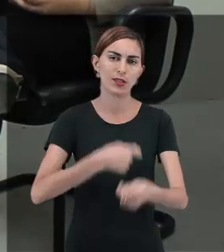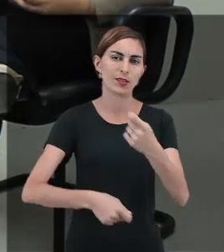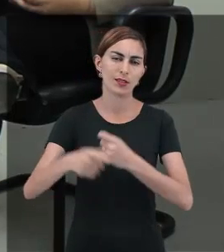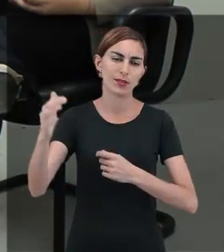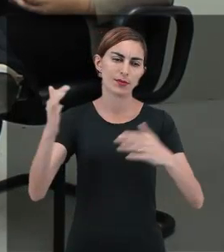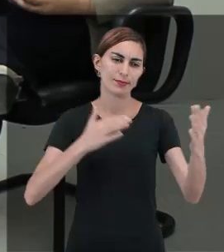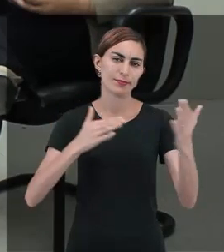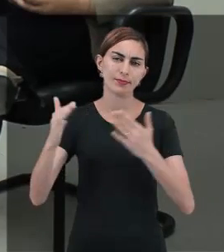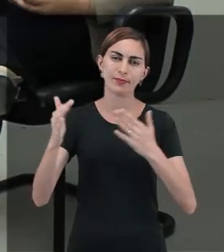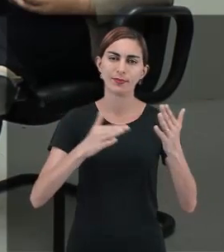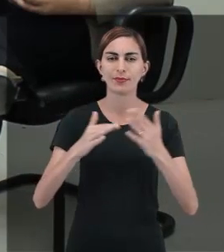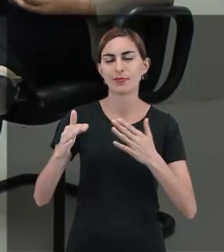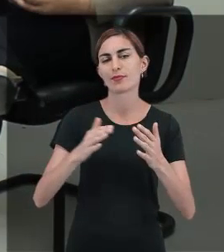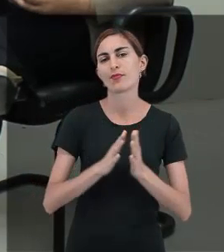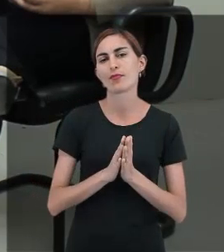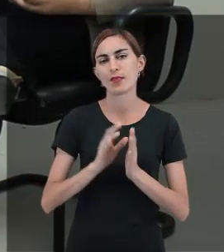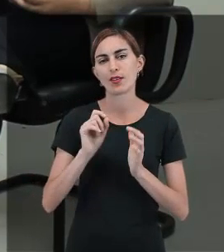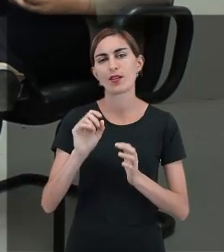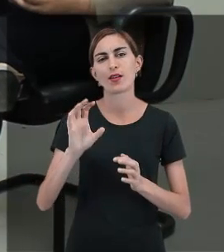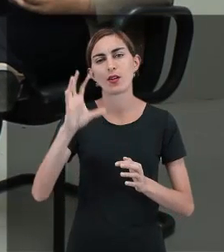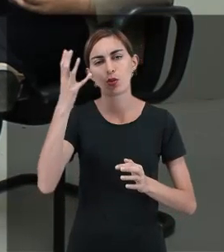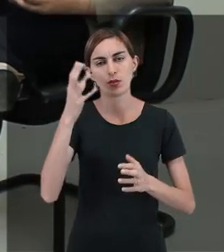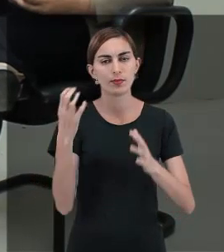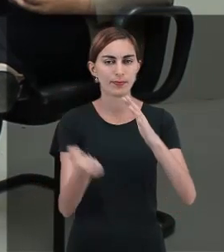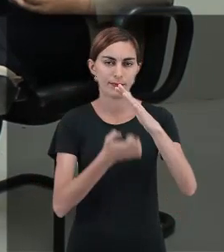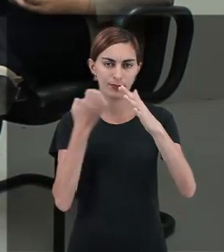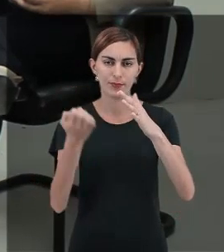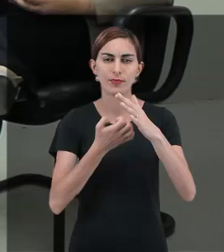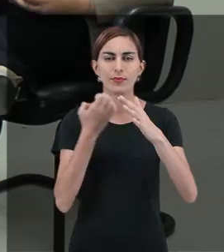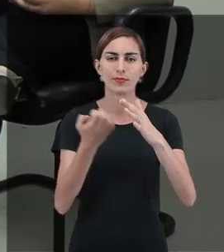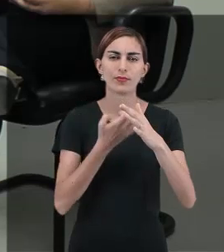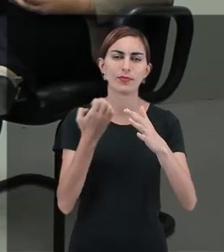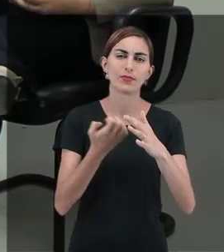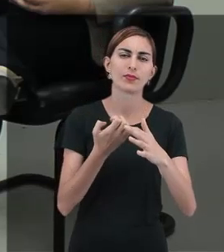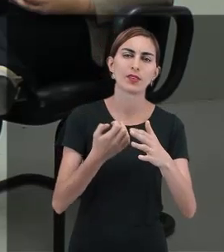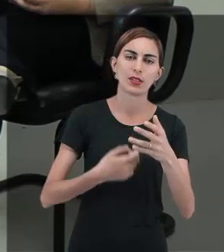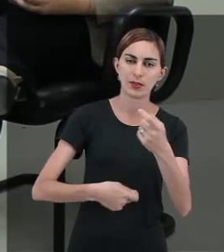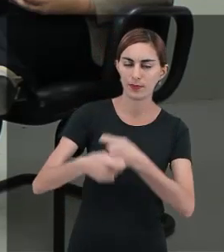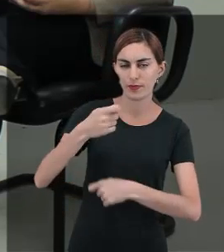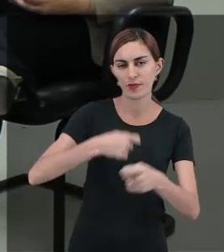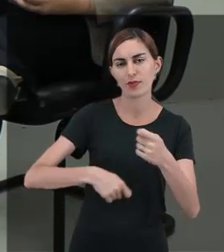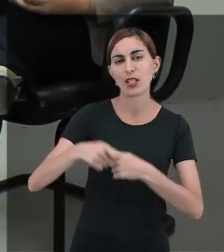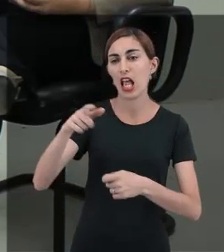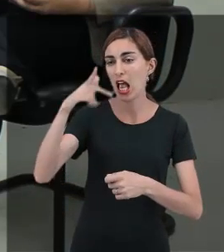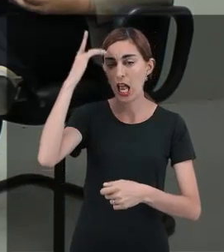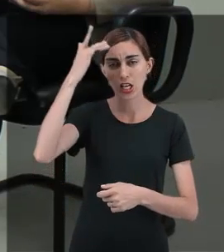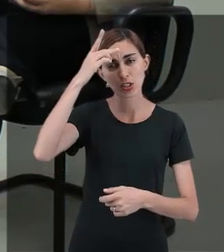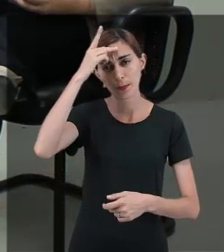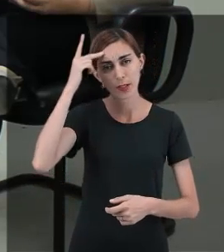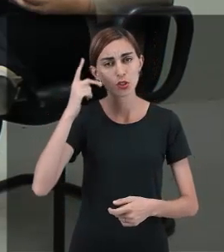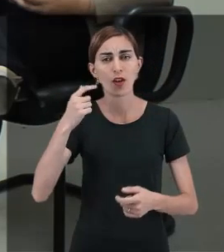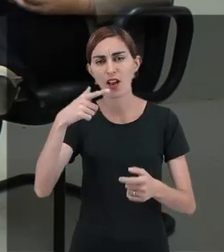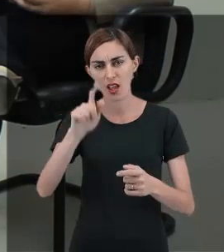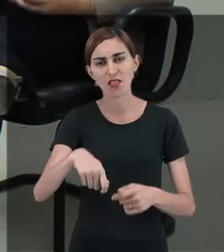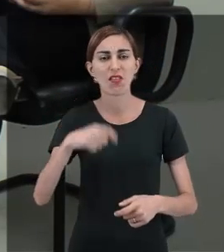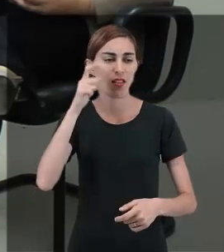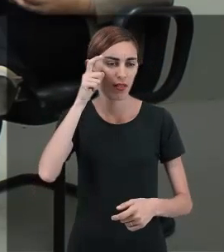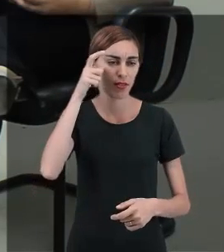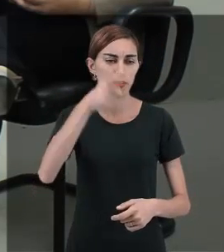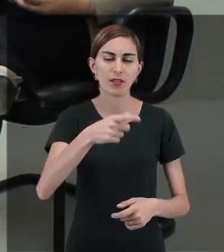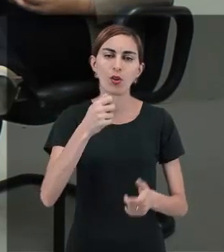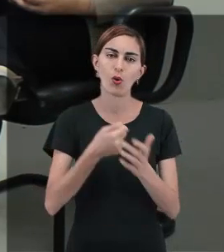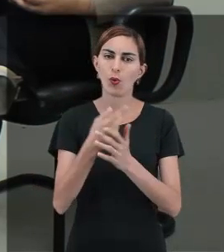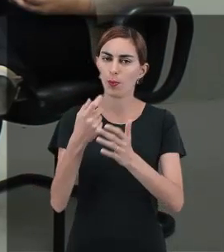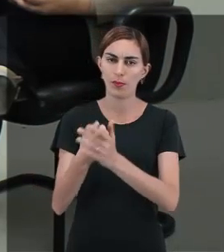relação de identidade com o mercado, o que é que acontece? A empresa ela define o que ela quer colocar no mercado e acha que o consumidor vai comprar, se ele vai absorver. E, na verdade, isso